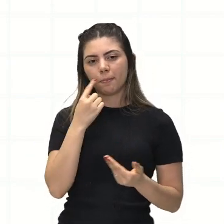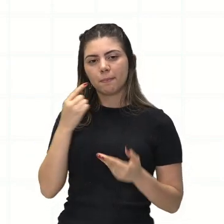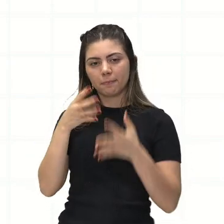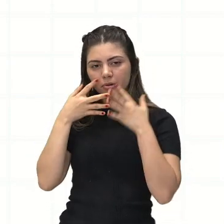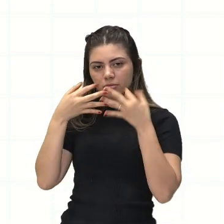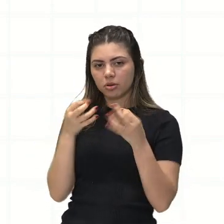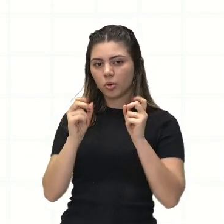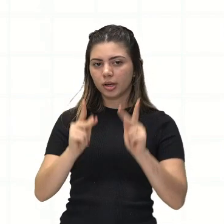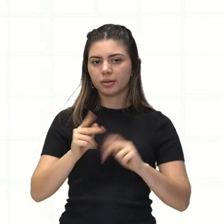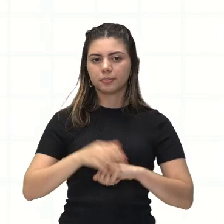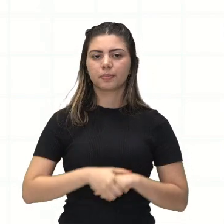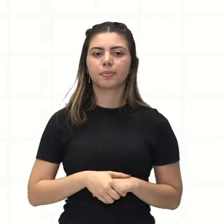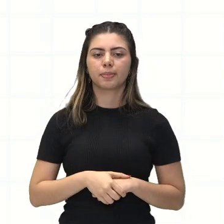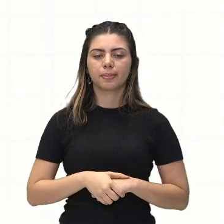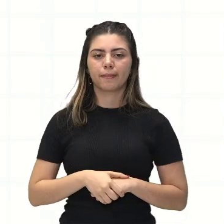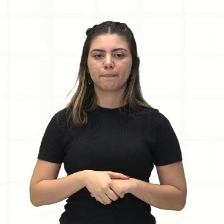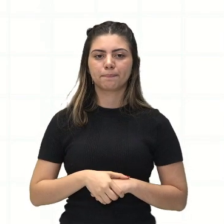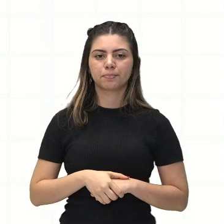estrutura.